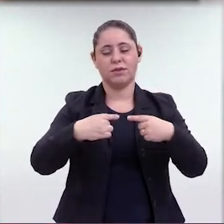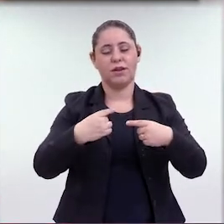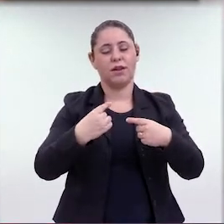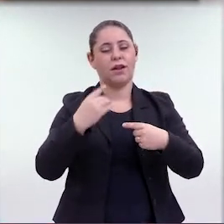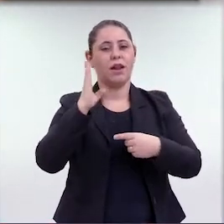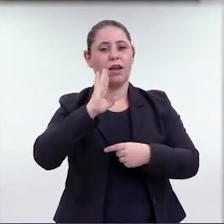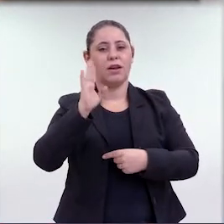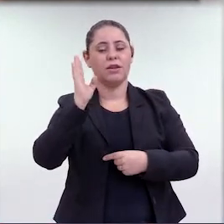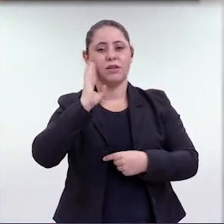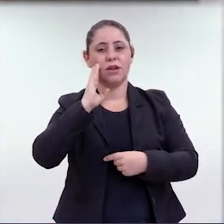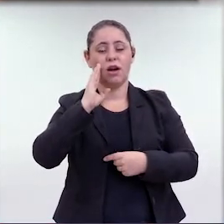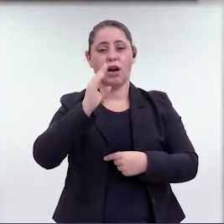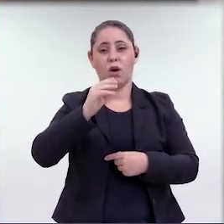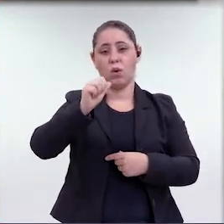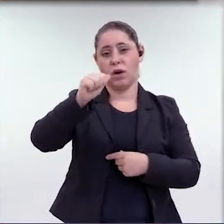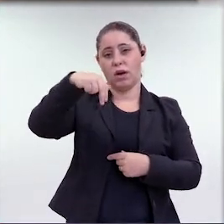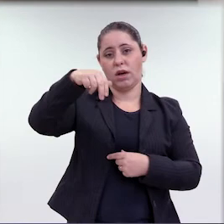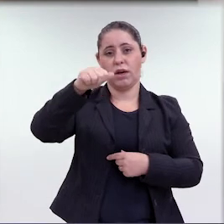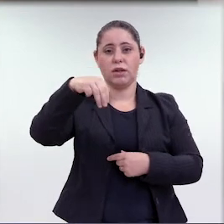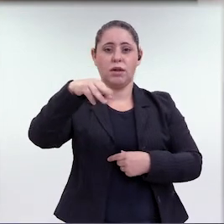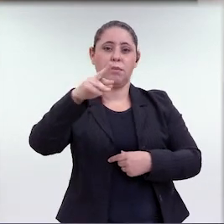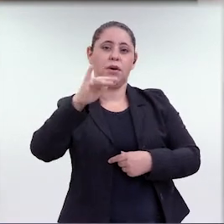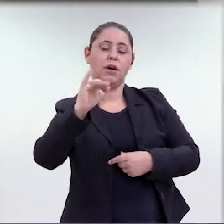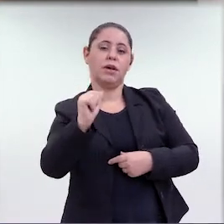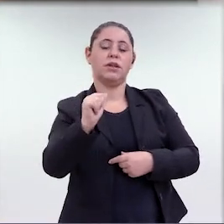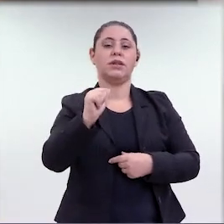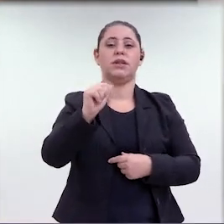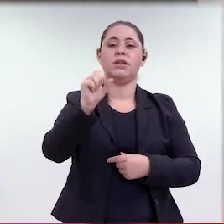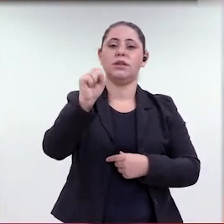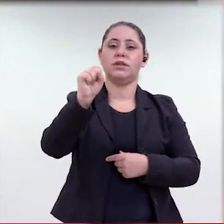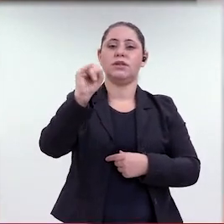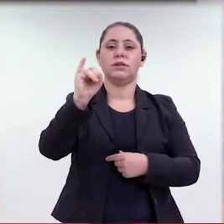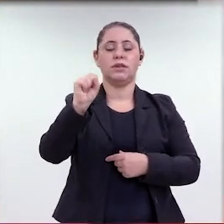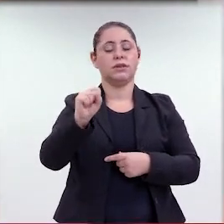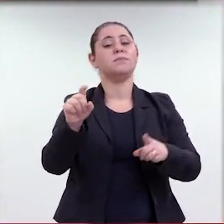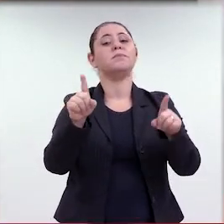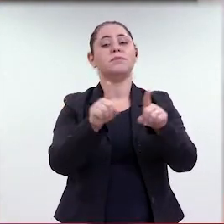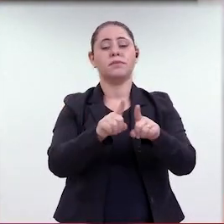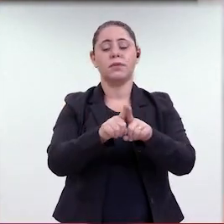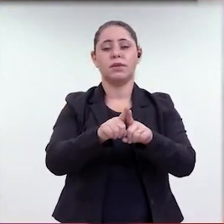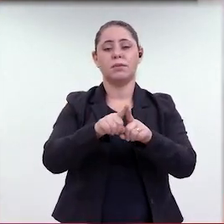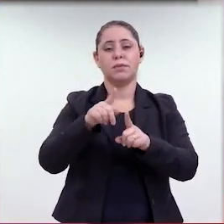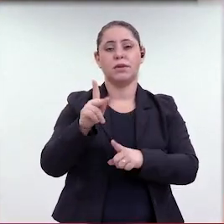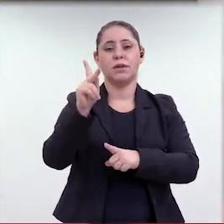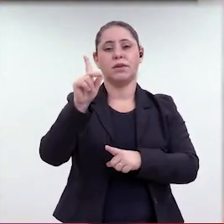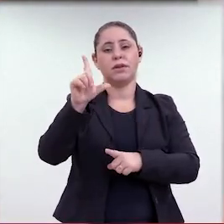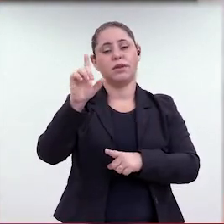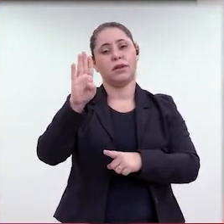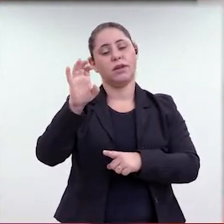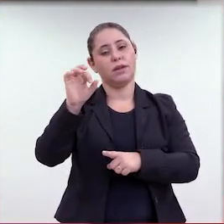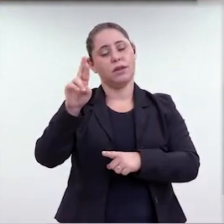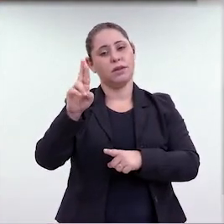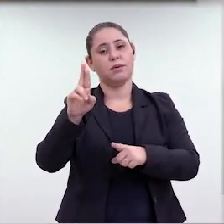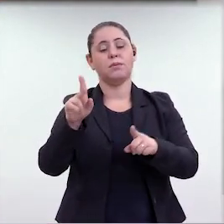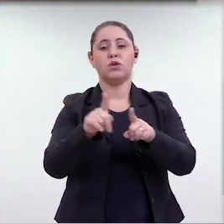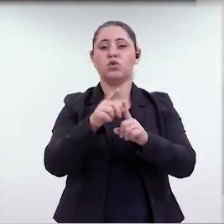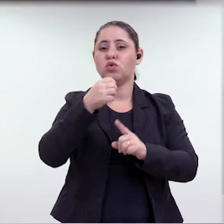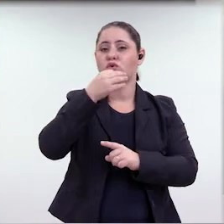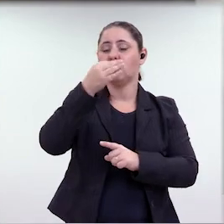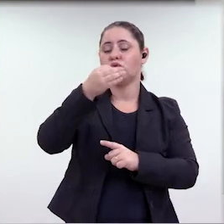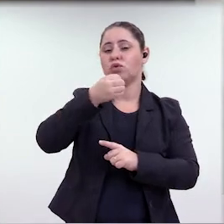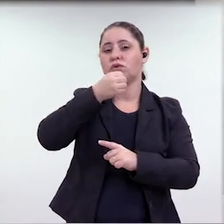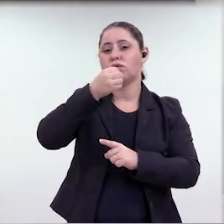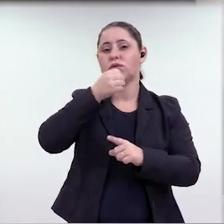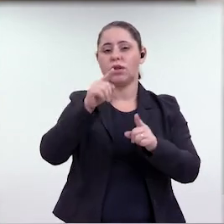jornalista do site da Assembleia Legislativa, Ana Maria Assis. Obrigada pela sua participação, tem muito trabalho aí pela